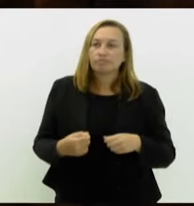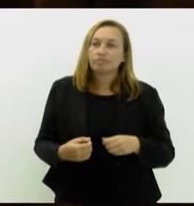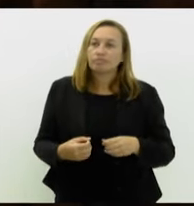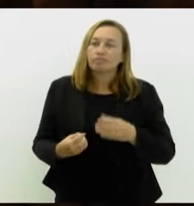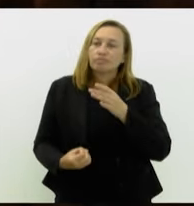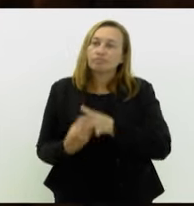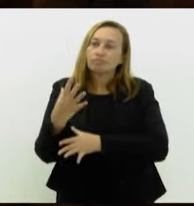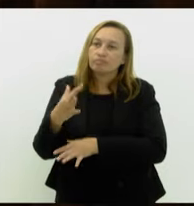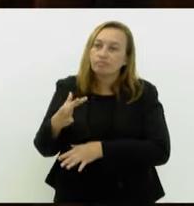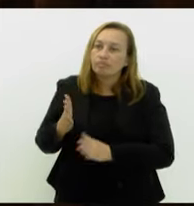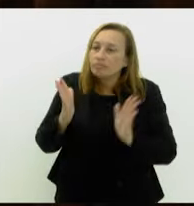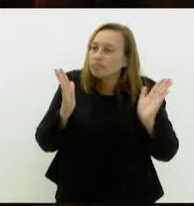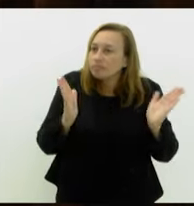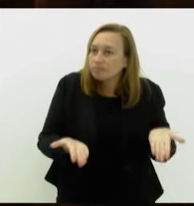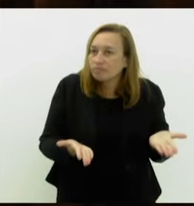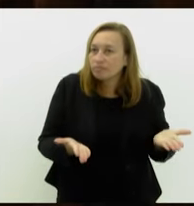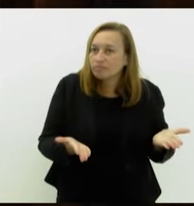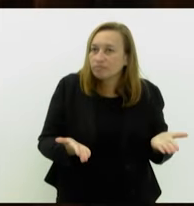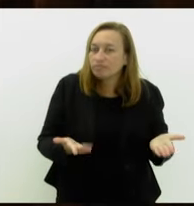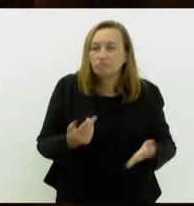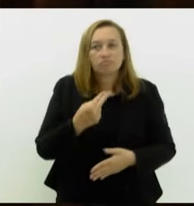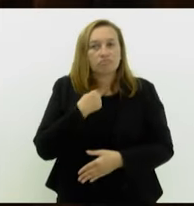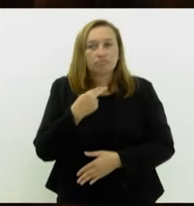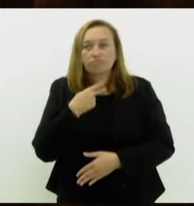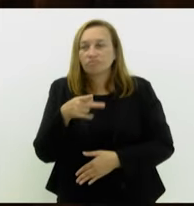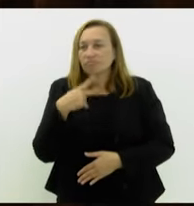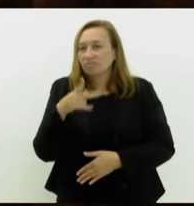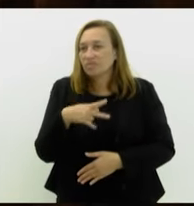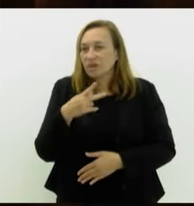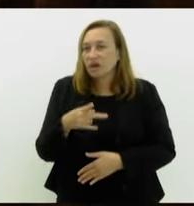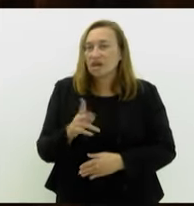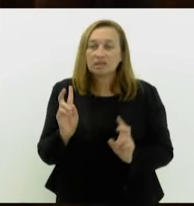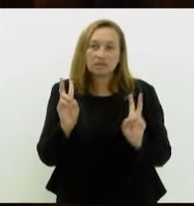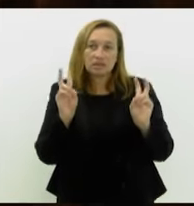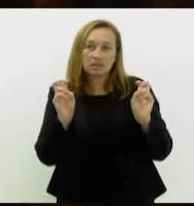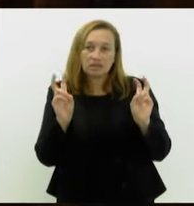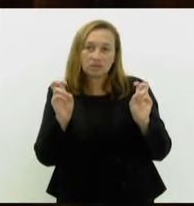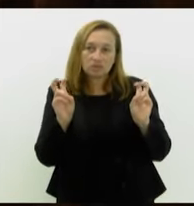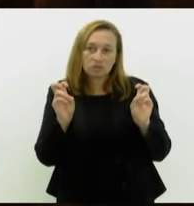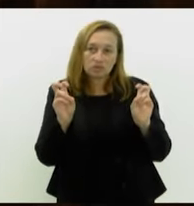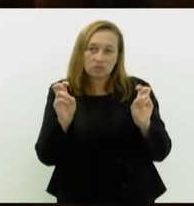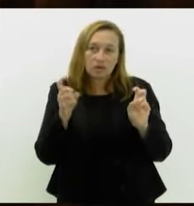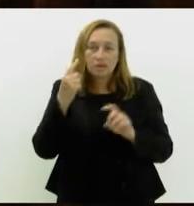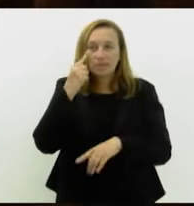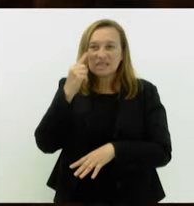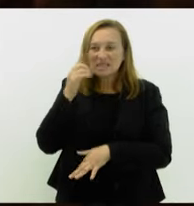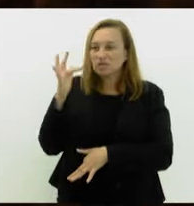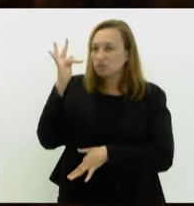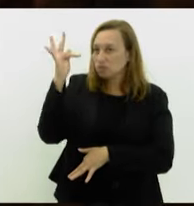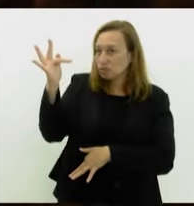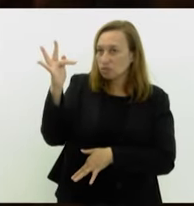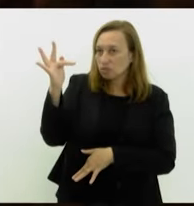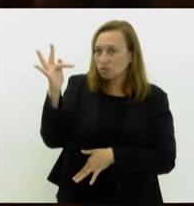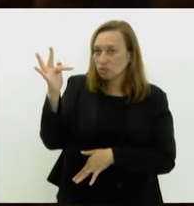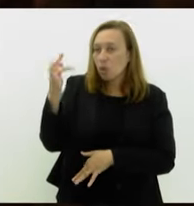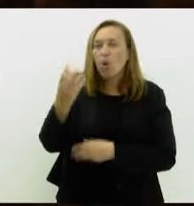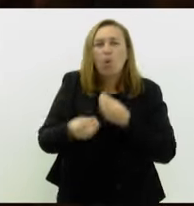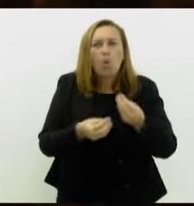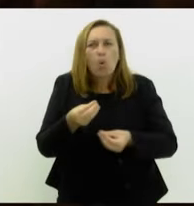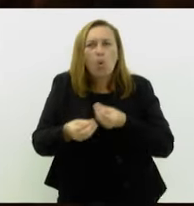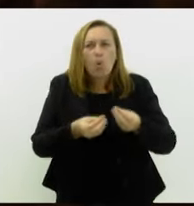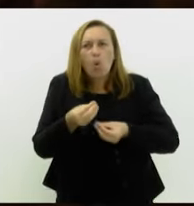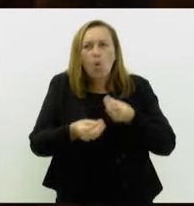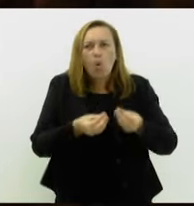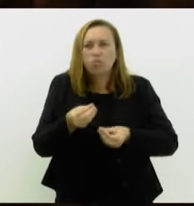presente nós não podemos mais falar desse assunto projetado no tempo como se nós devêssemos